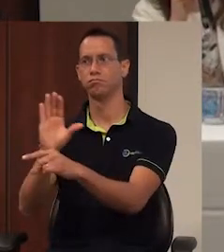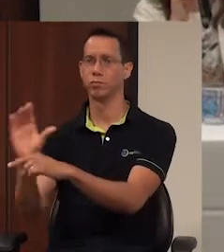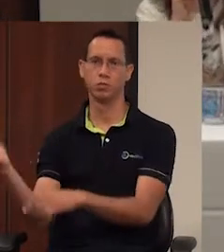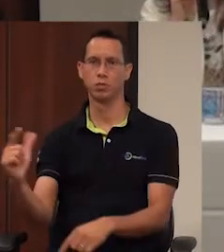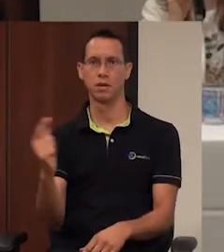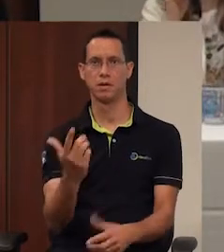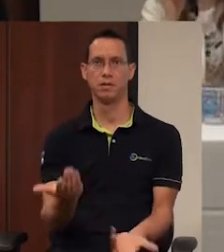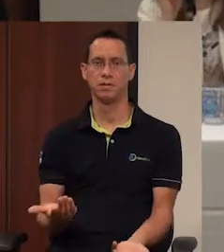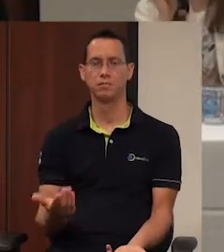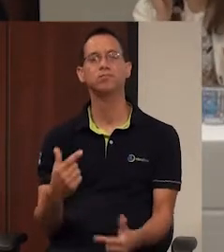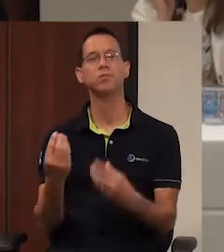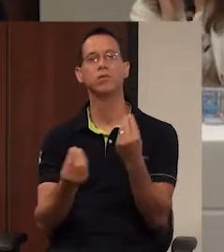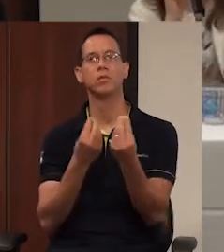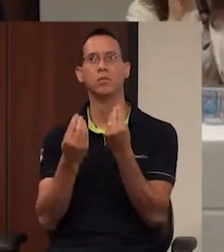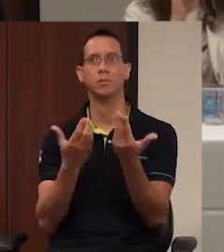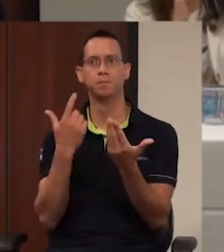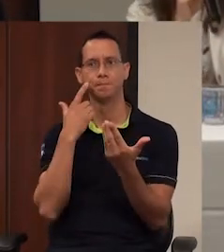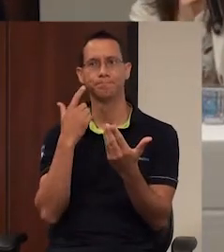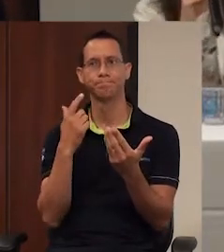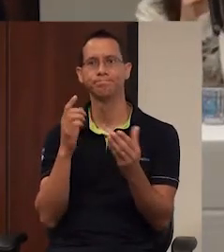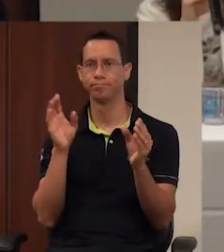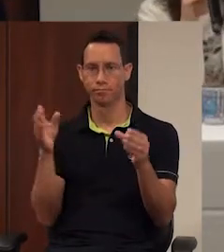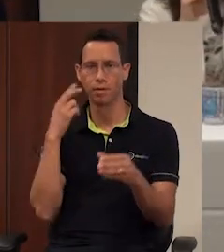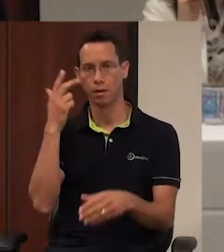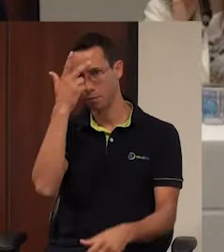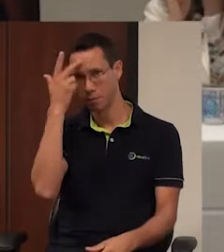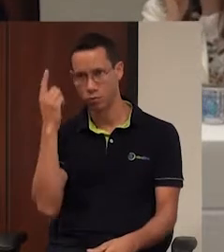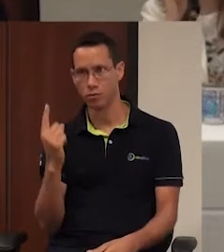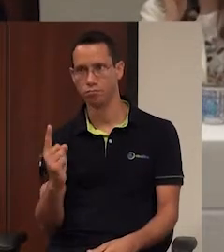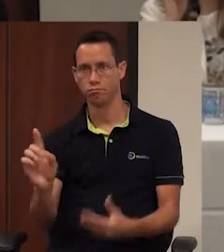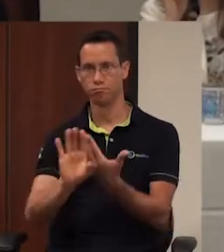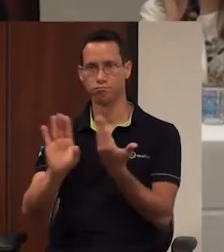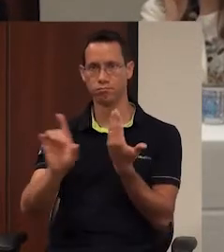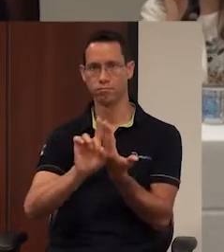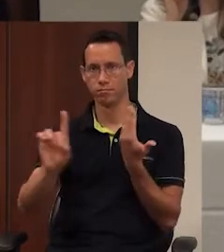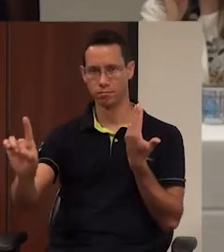situação? Então aqui é um pouco isso, são pessoas que estavam em situação de isolamento.